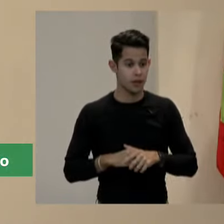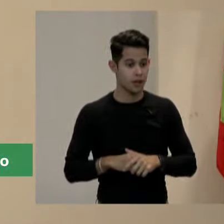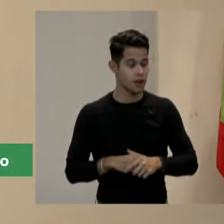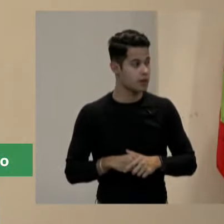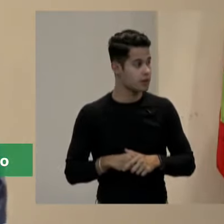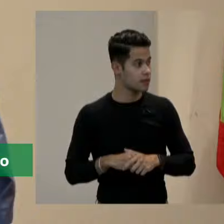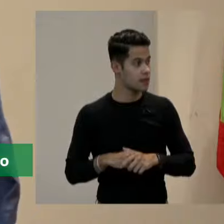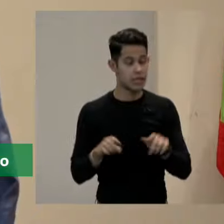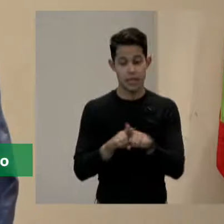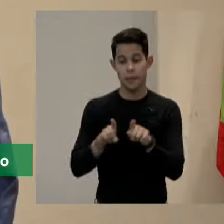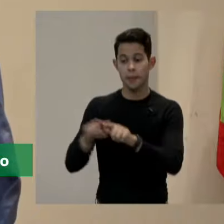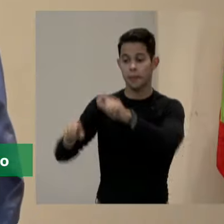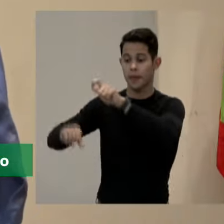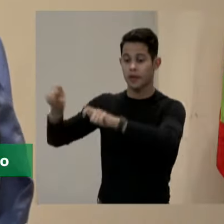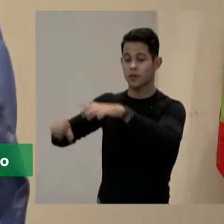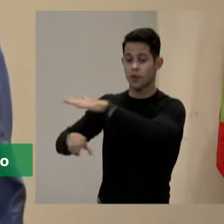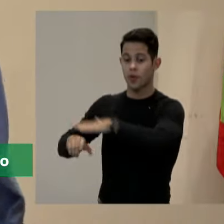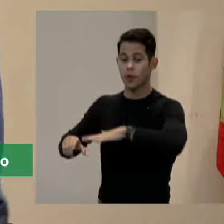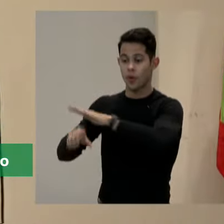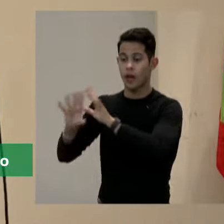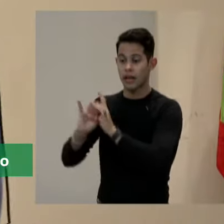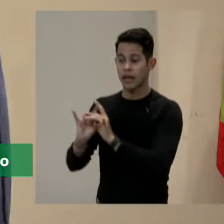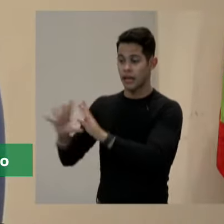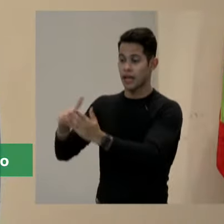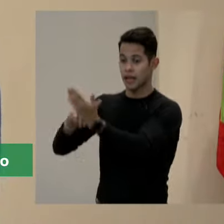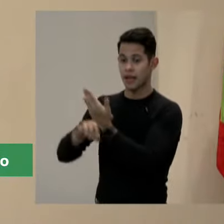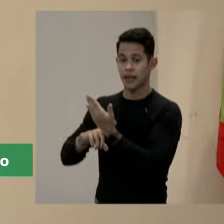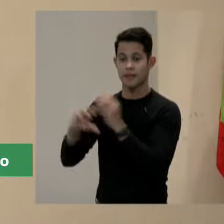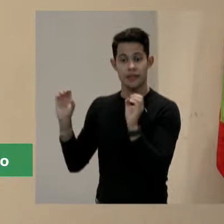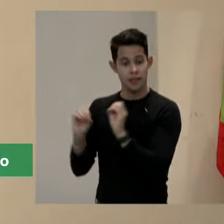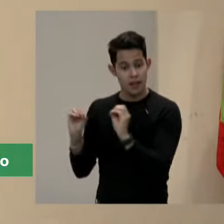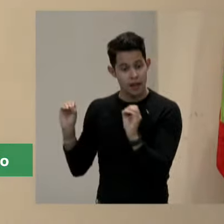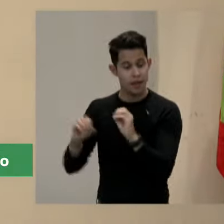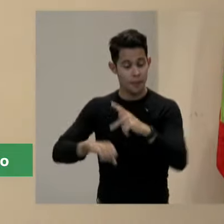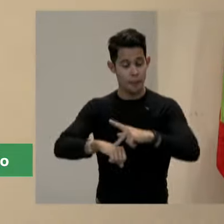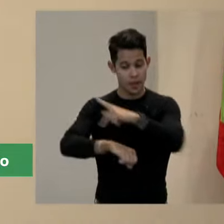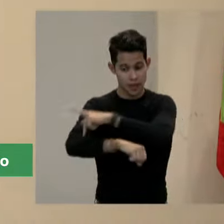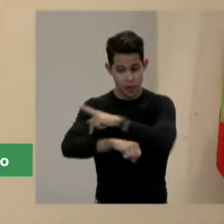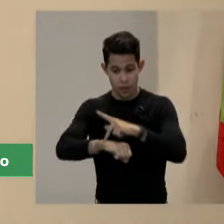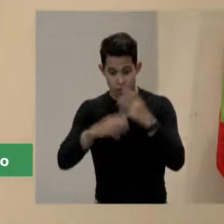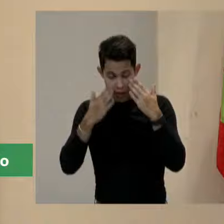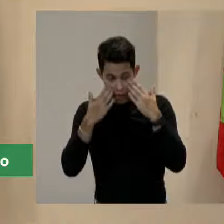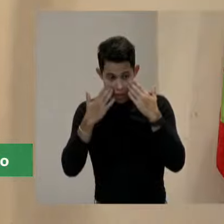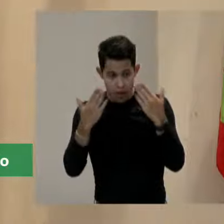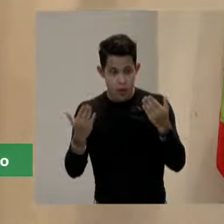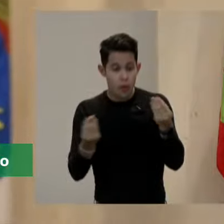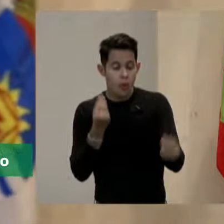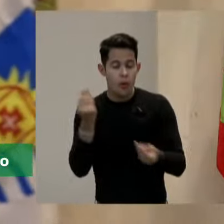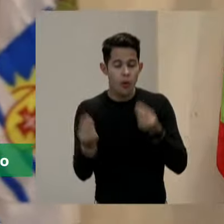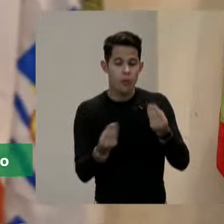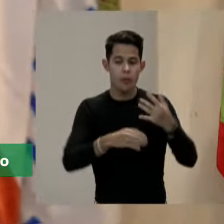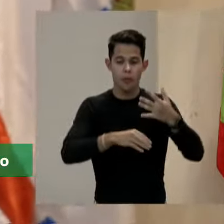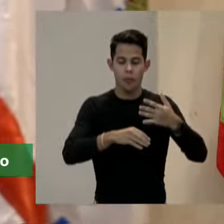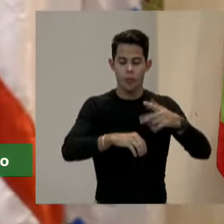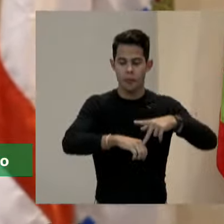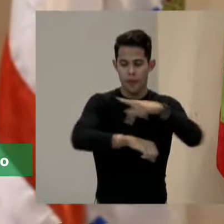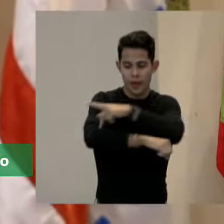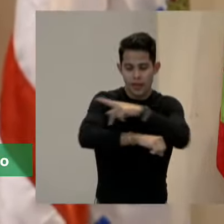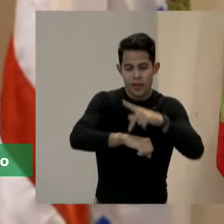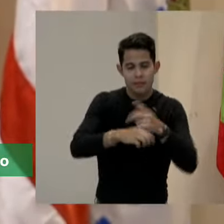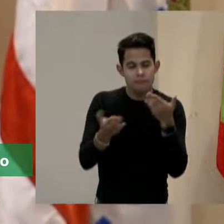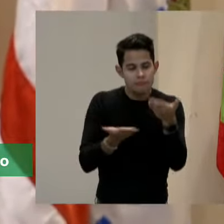disposto a me ajudar. Por isso a minha pedagogia não é legalista. A minha pedagogia é afetiva. É de olhar o